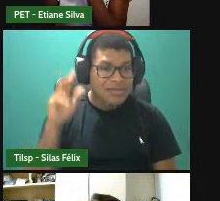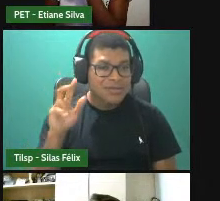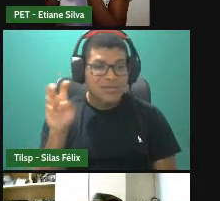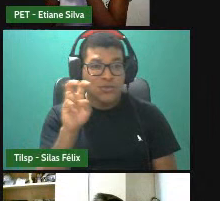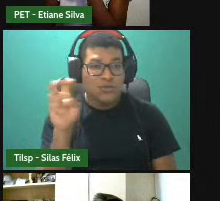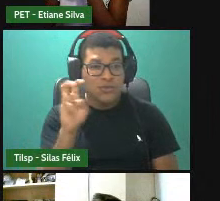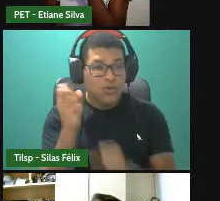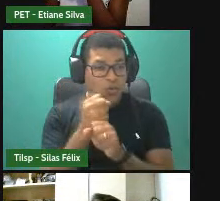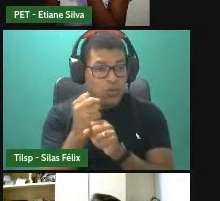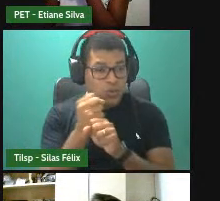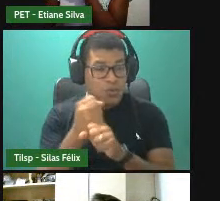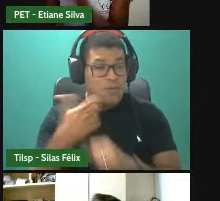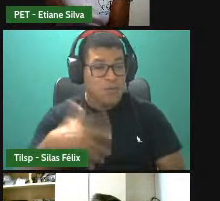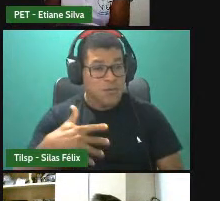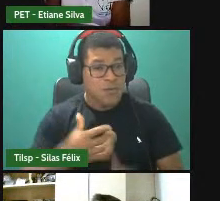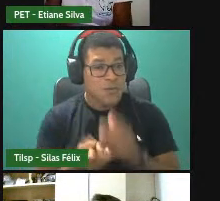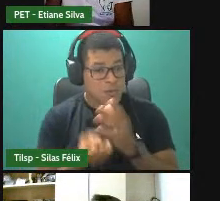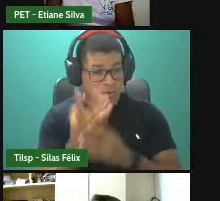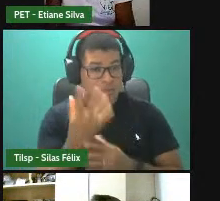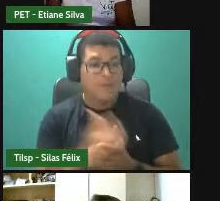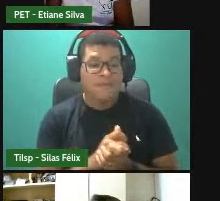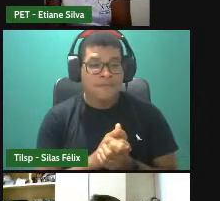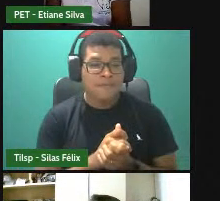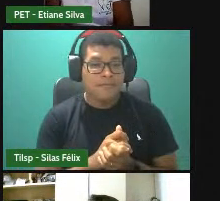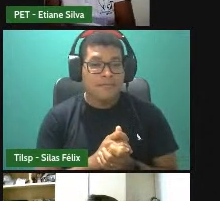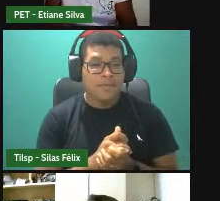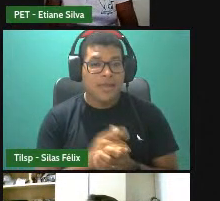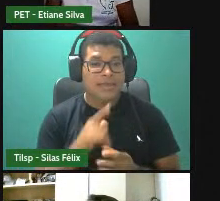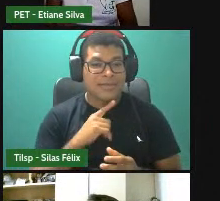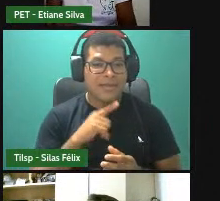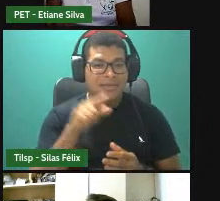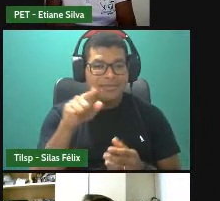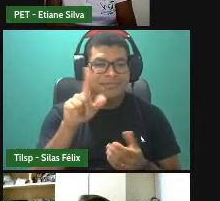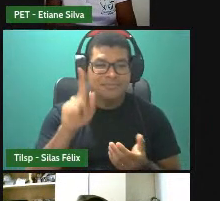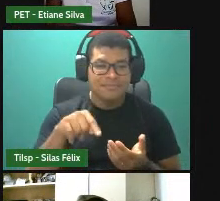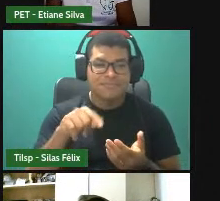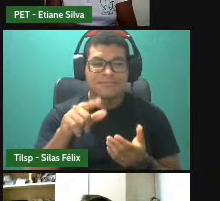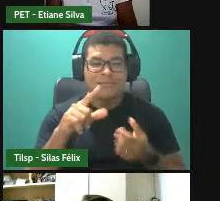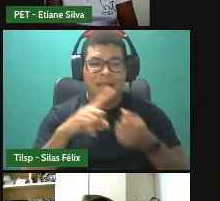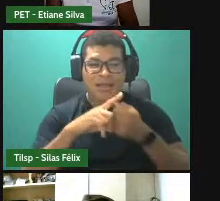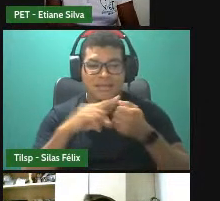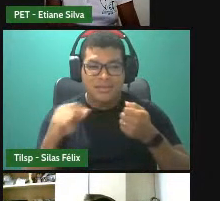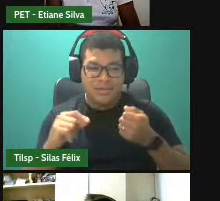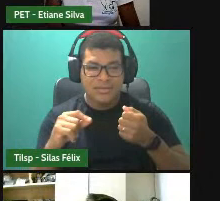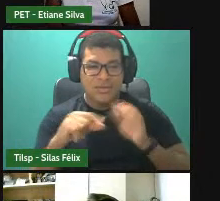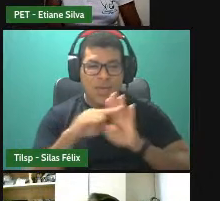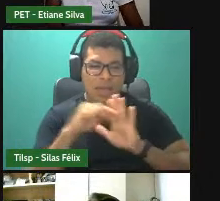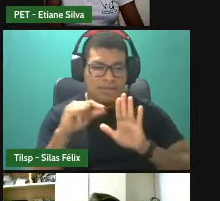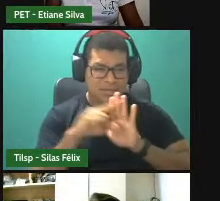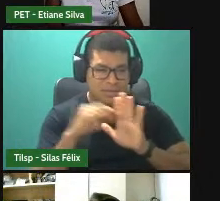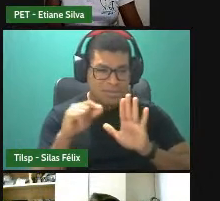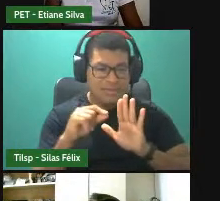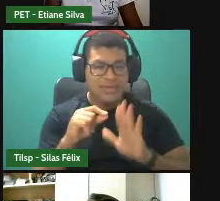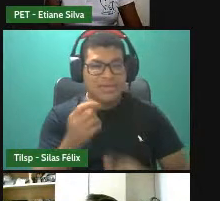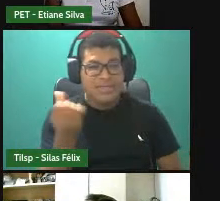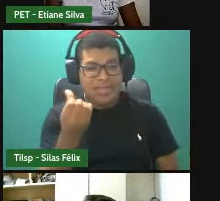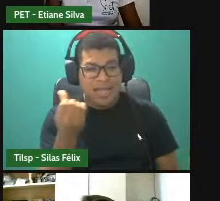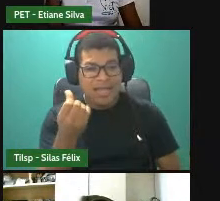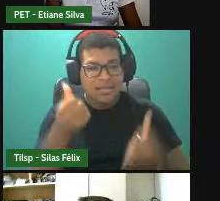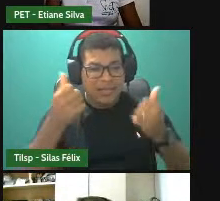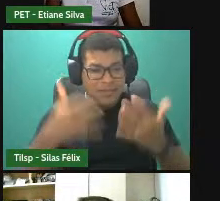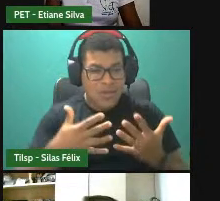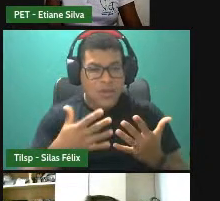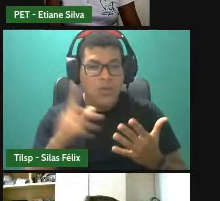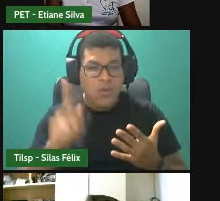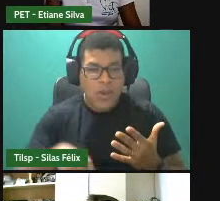tá? E olha que interessante, né, a gente tem ali o artigo 6º, né, que coloca para a gente, né, que compete ali ao cirurgião